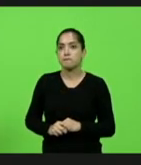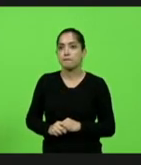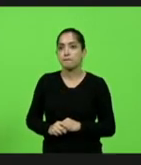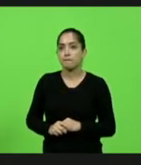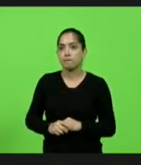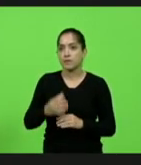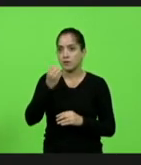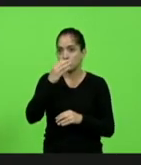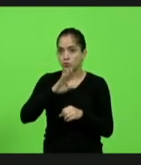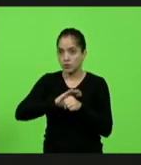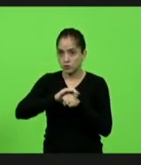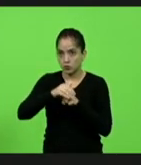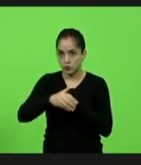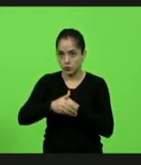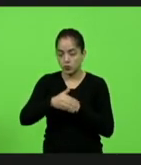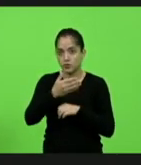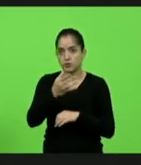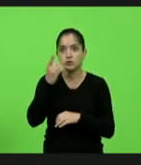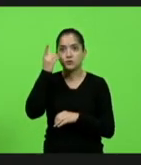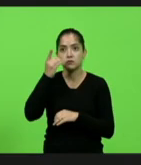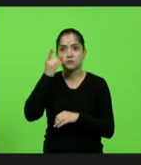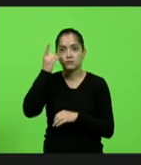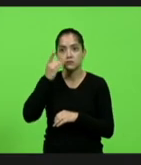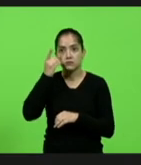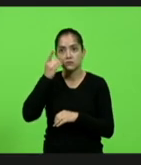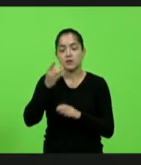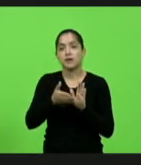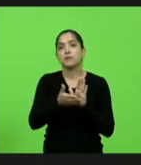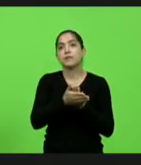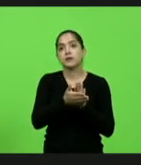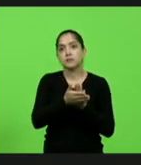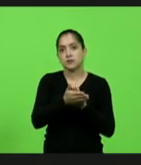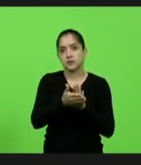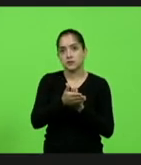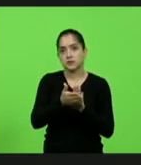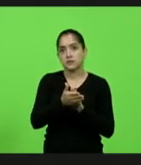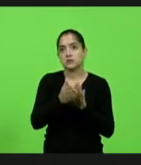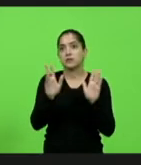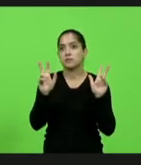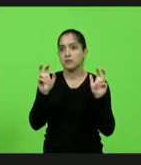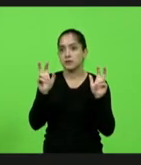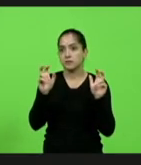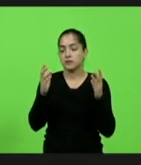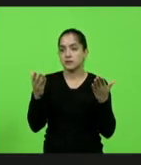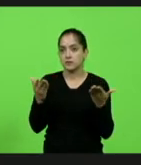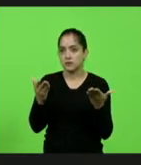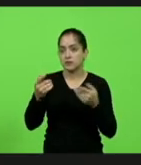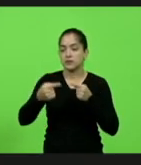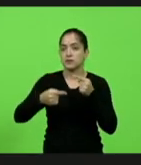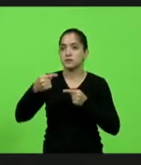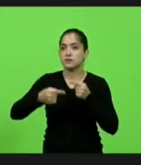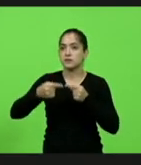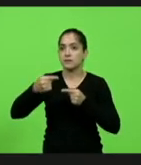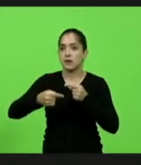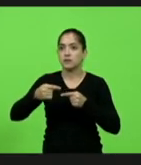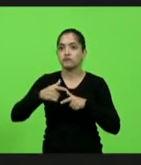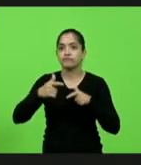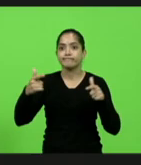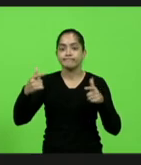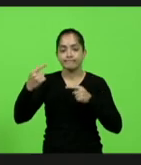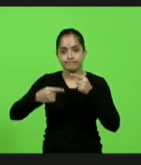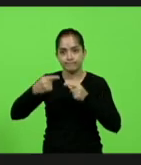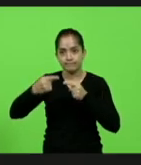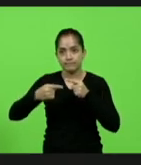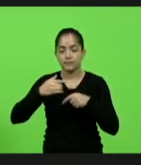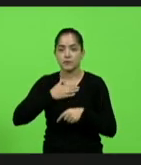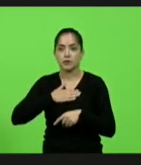Boa noite, deputada Lucy Carminati. Parabenizá-la pela propositura deste debate, amplo debate. Eu gostaria aqui